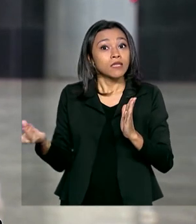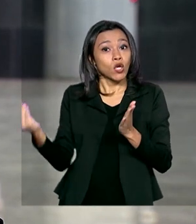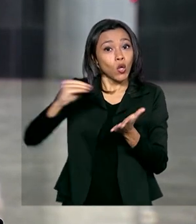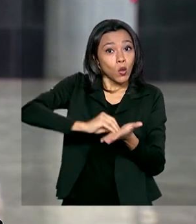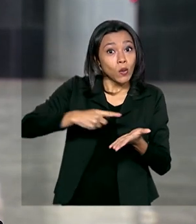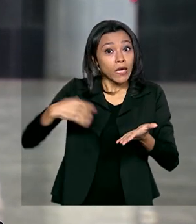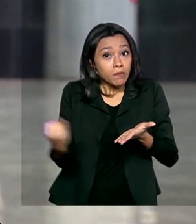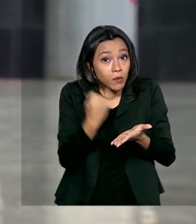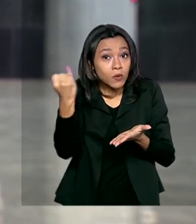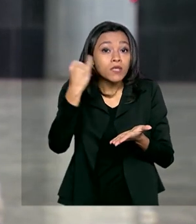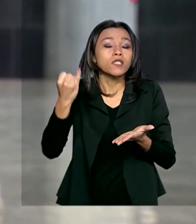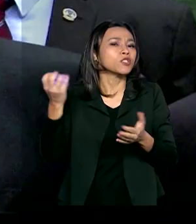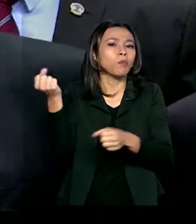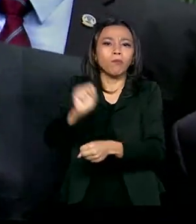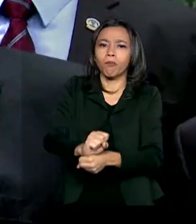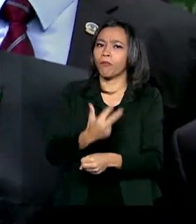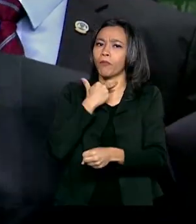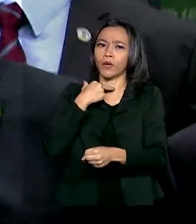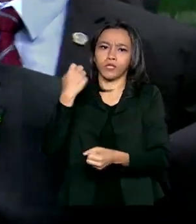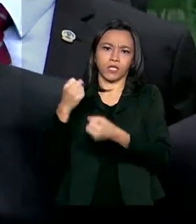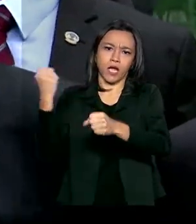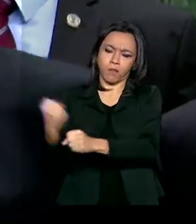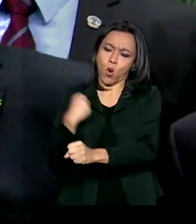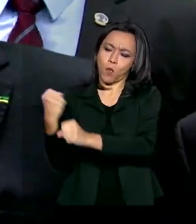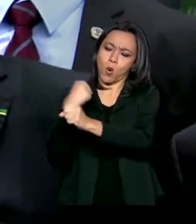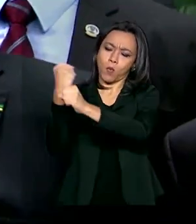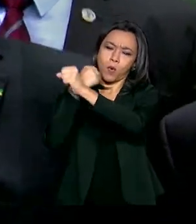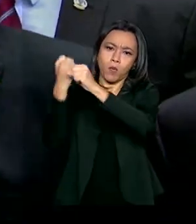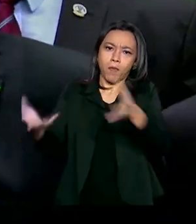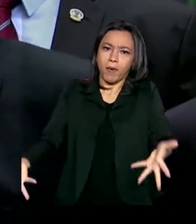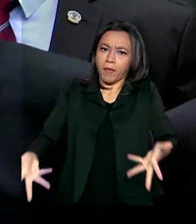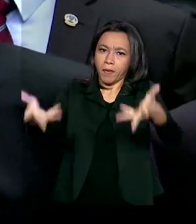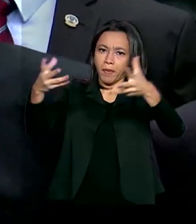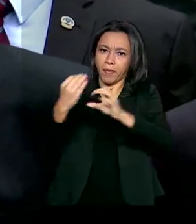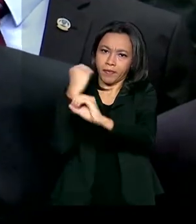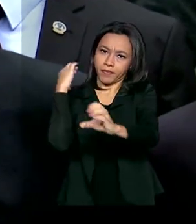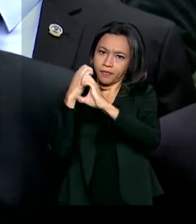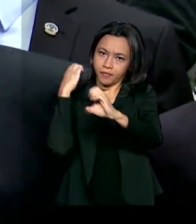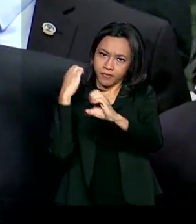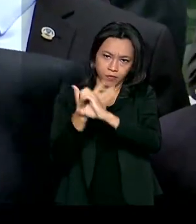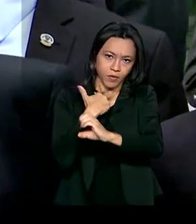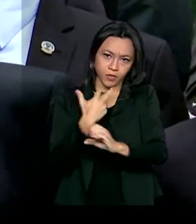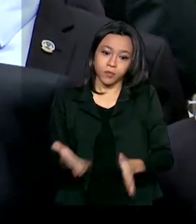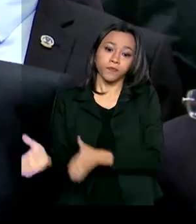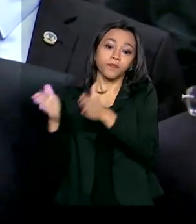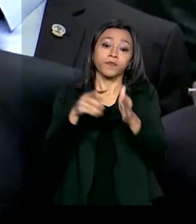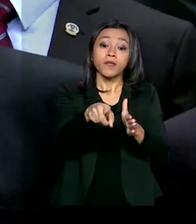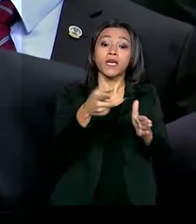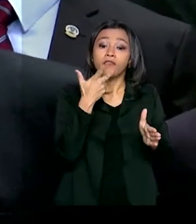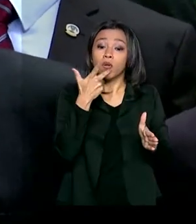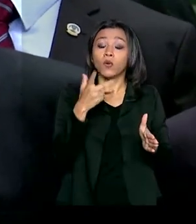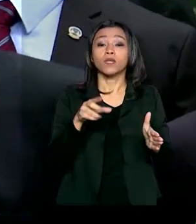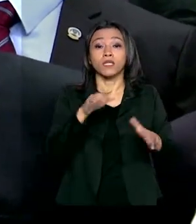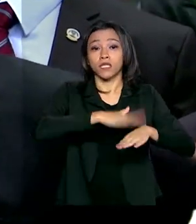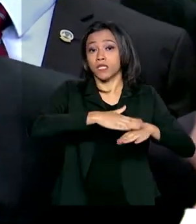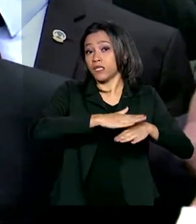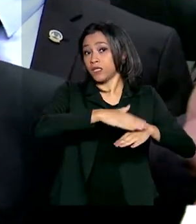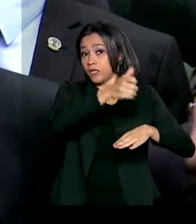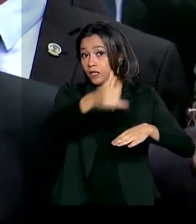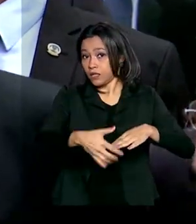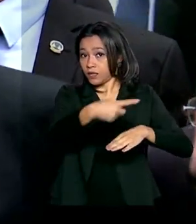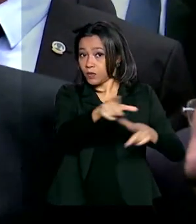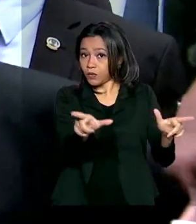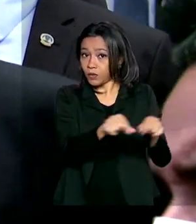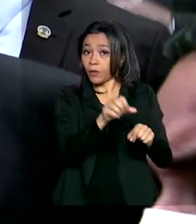essenciais, que não podem parar. Porque o que não está no decreto ficou decidido que, segundo o Supremo Tribunal Federal, que